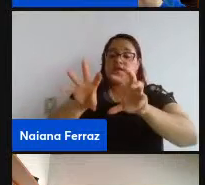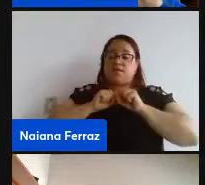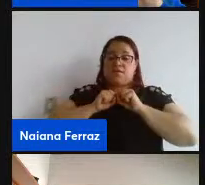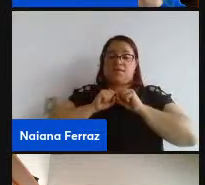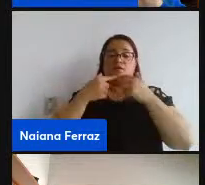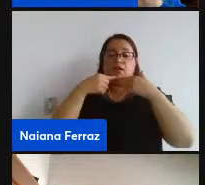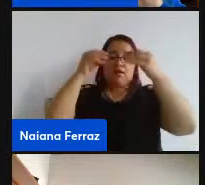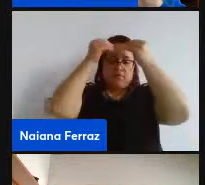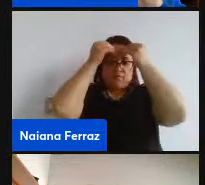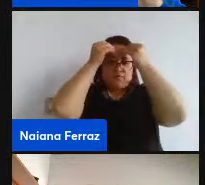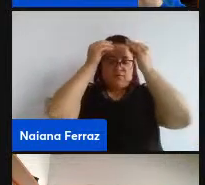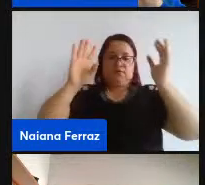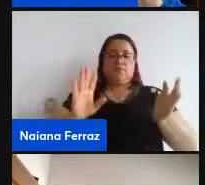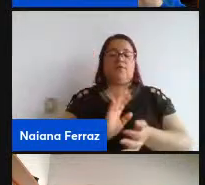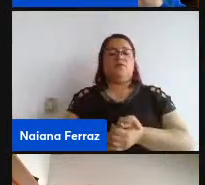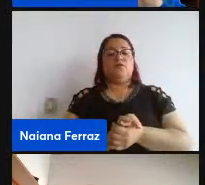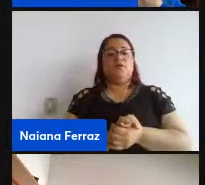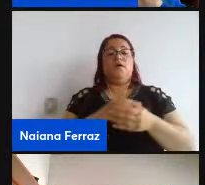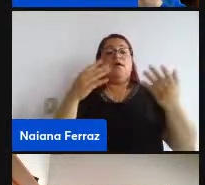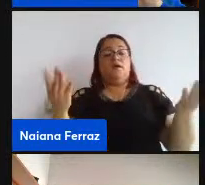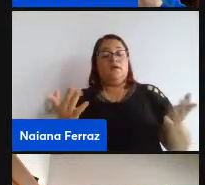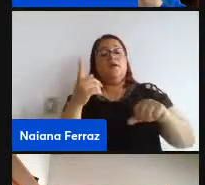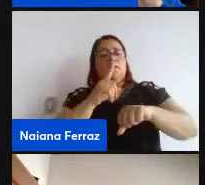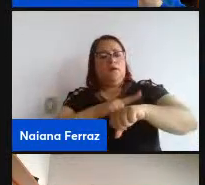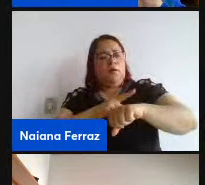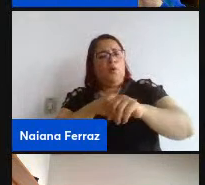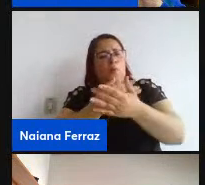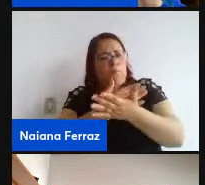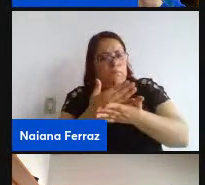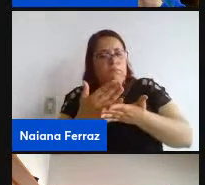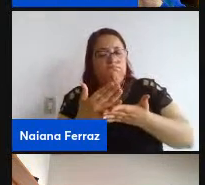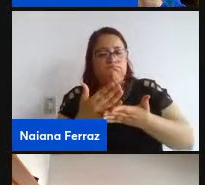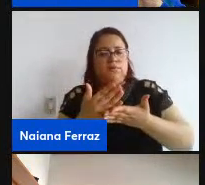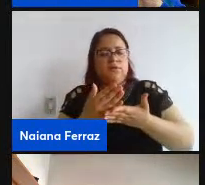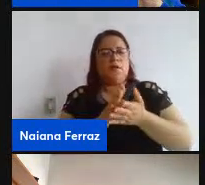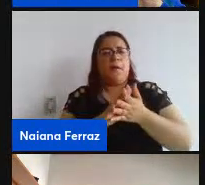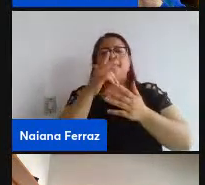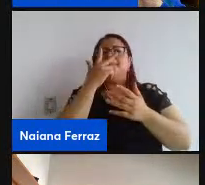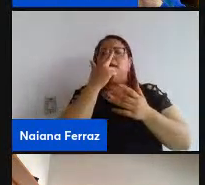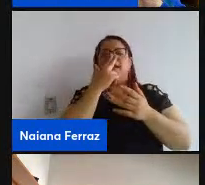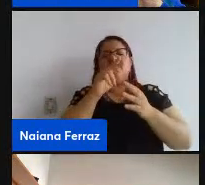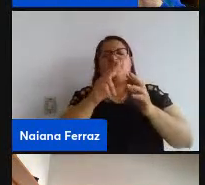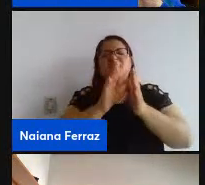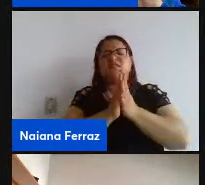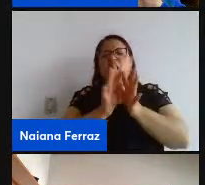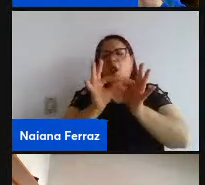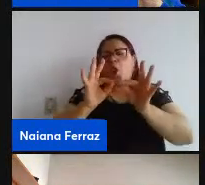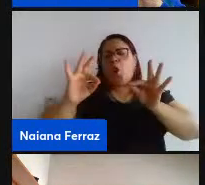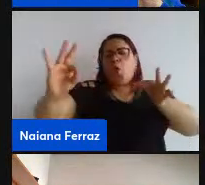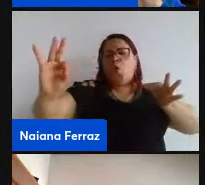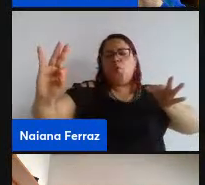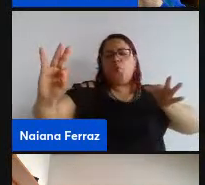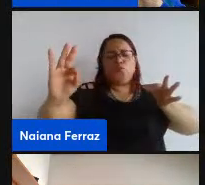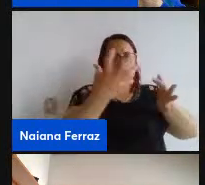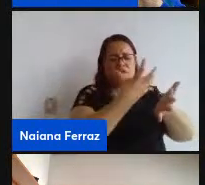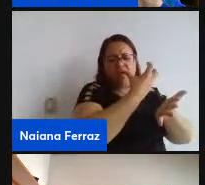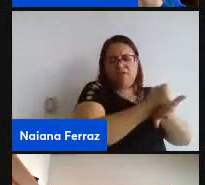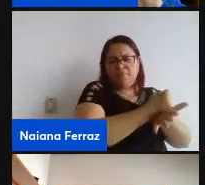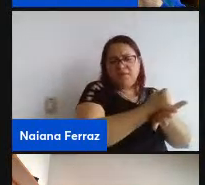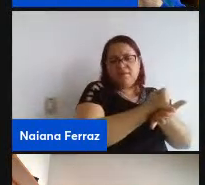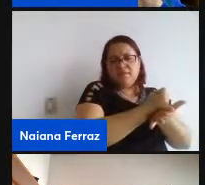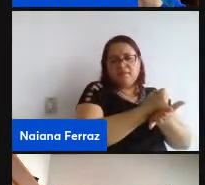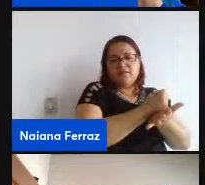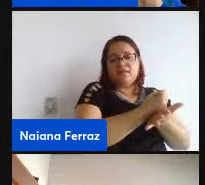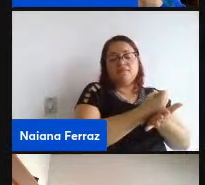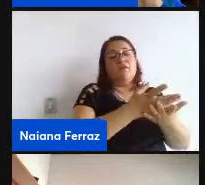Isso, num primeiro momento, parece até um quanto distante da alfabetização propriamente dita, considerando a alfabetização ali